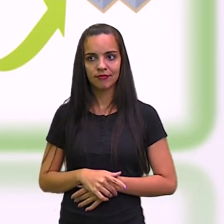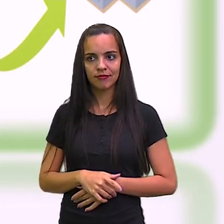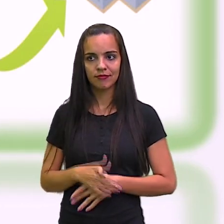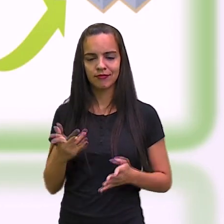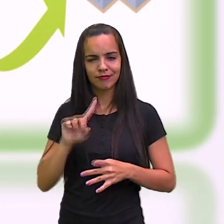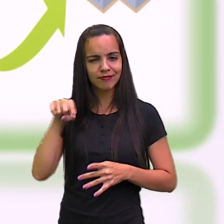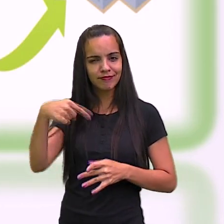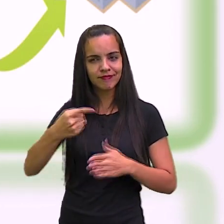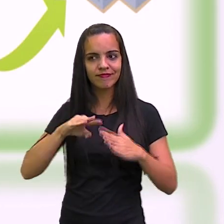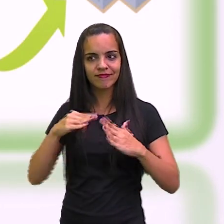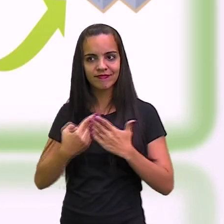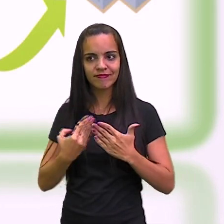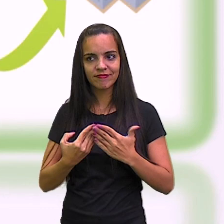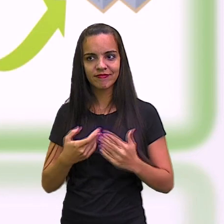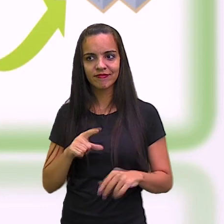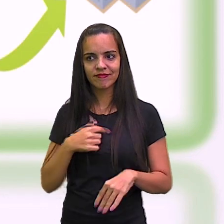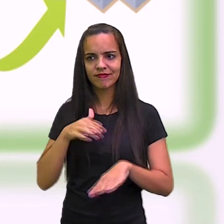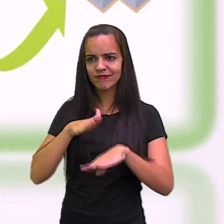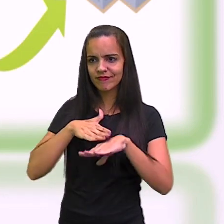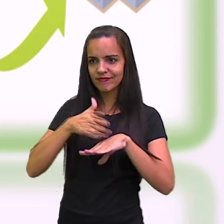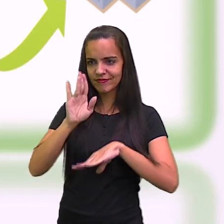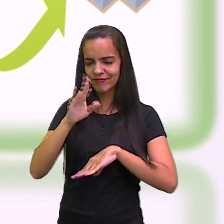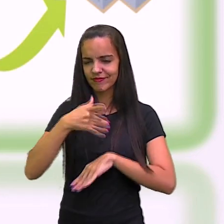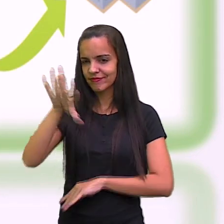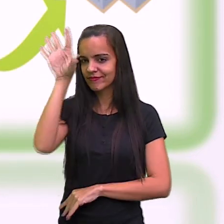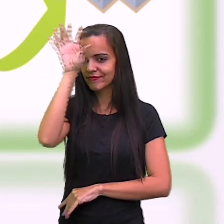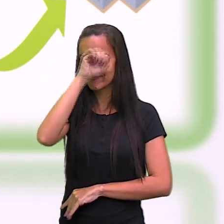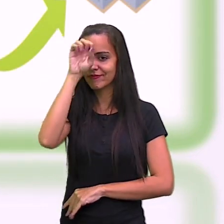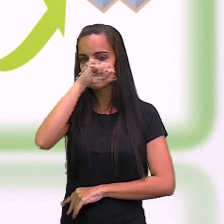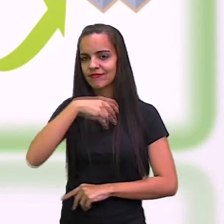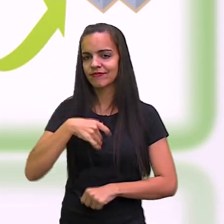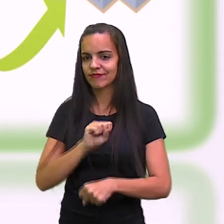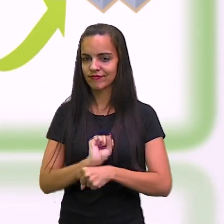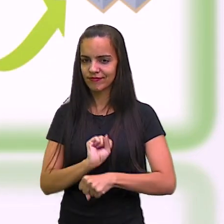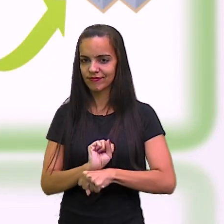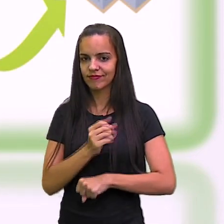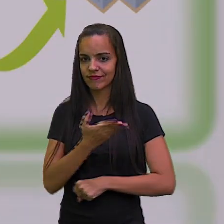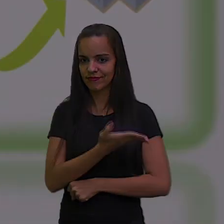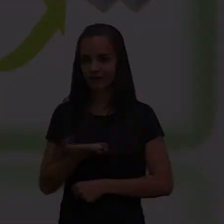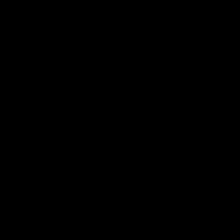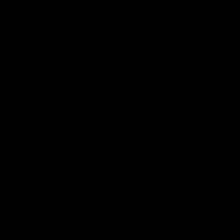Na nossa próxima aula, temos mais que aprender. Te espero!